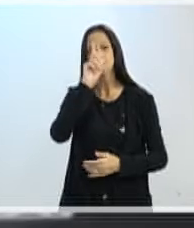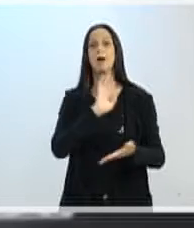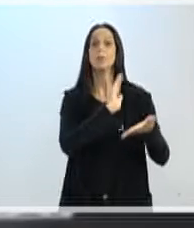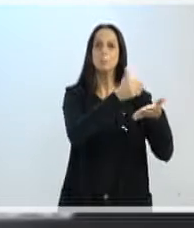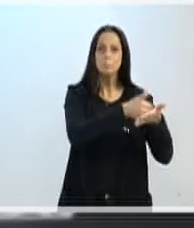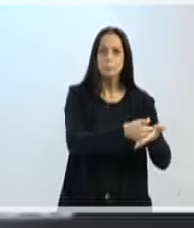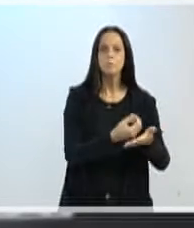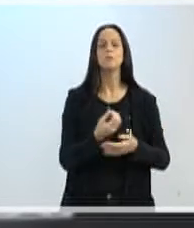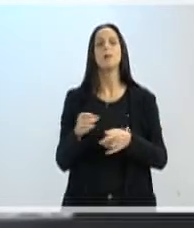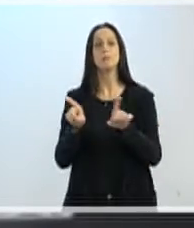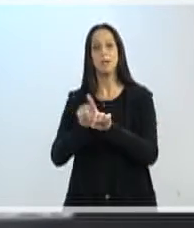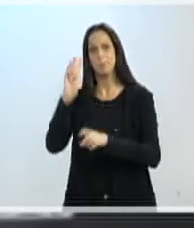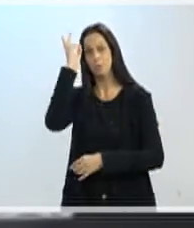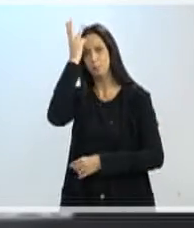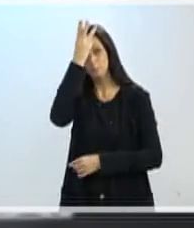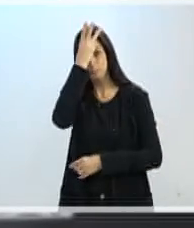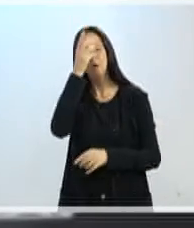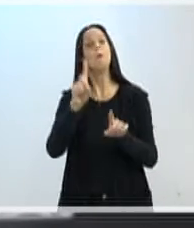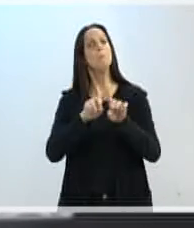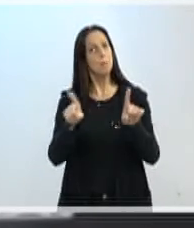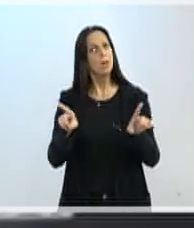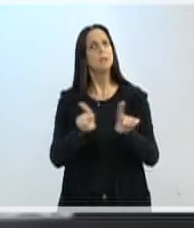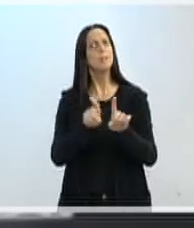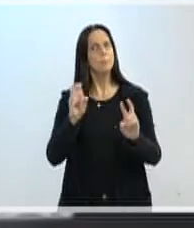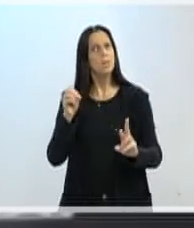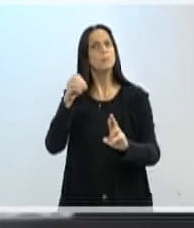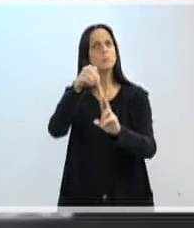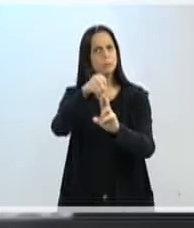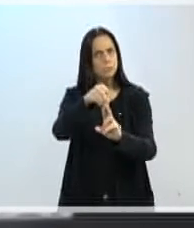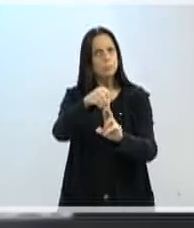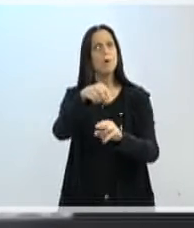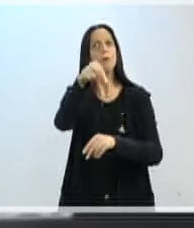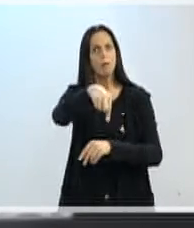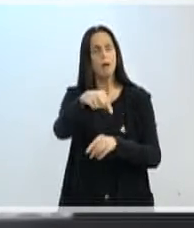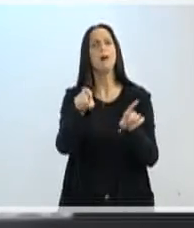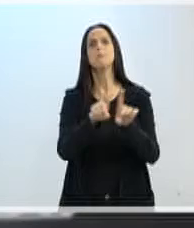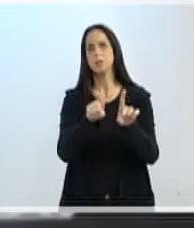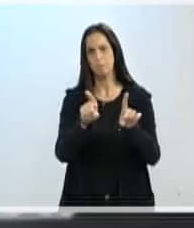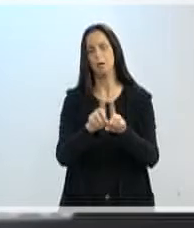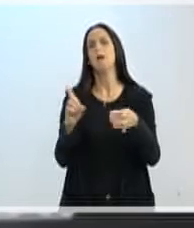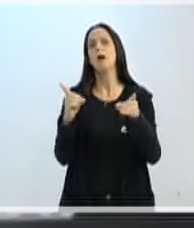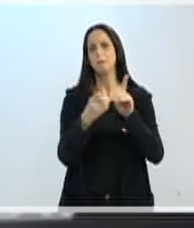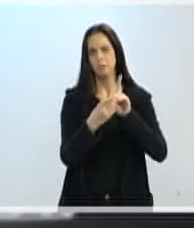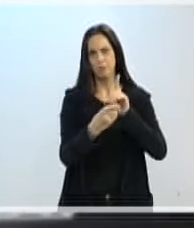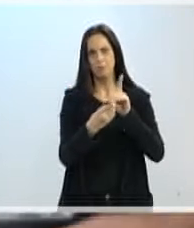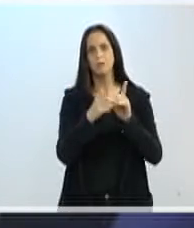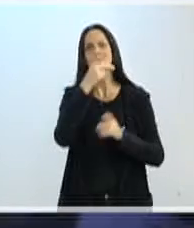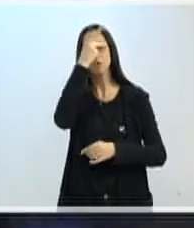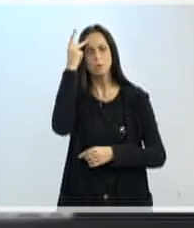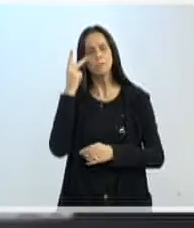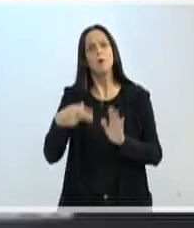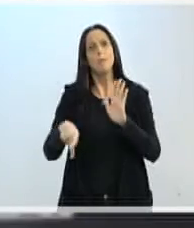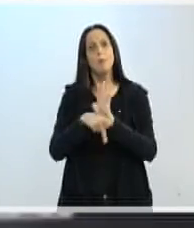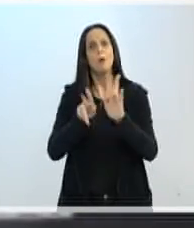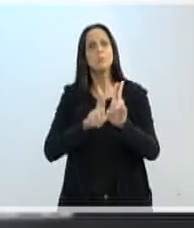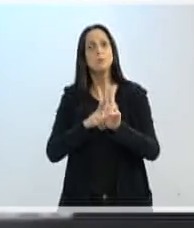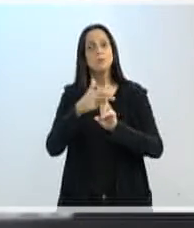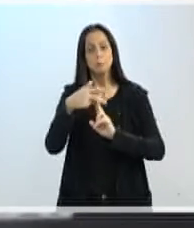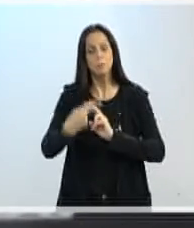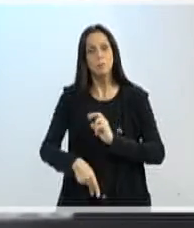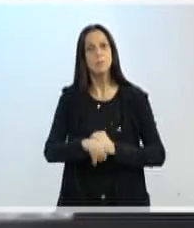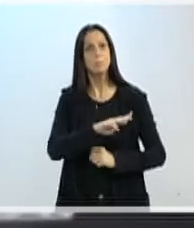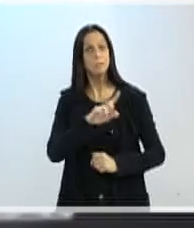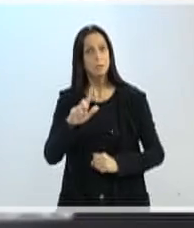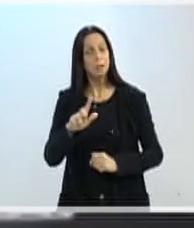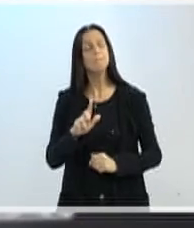Santa Isabel, mas também o Hospital Santa Catarina, que através da filantropia atende os pacientes do SUS aqui do nosso município,